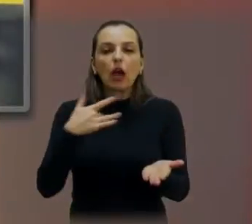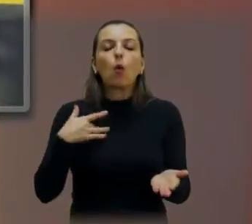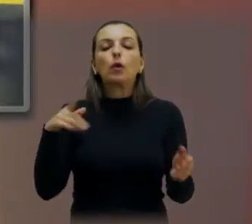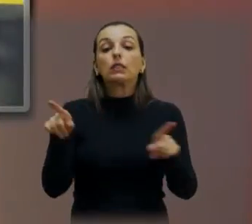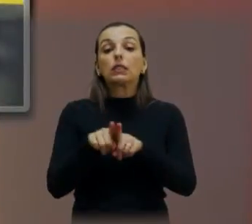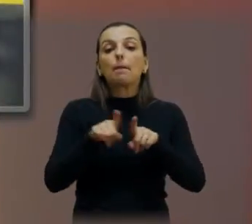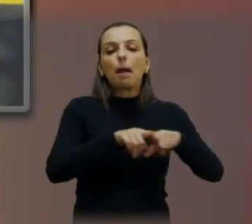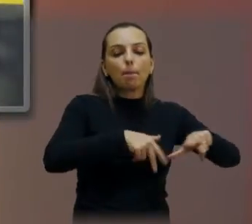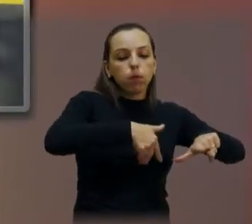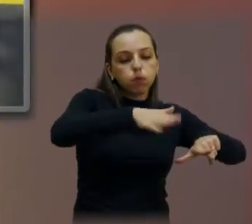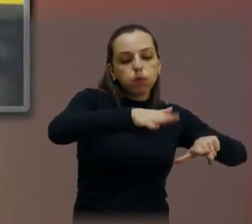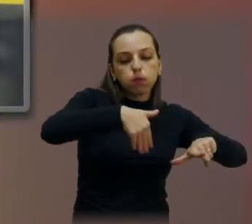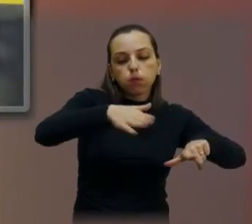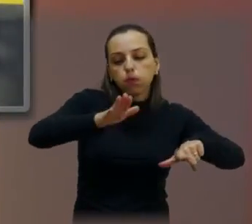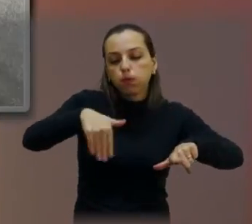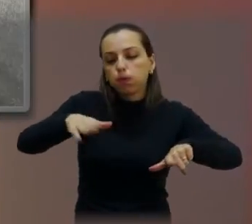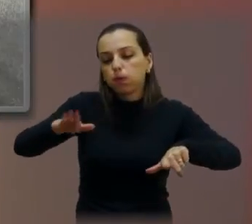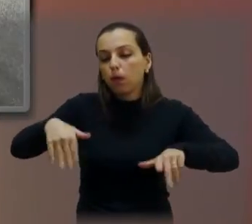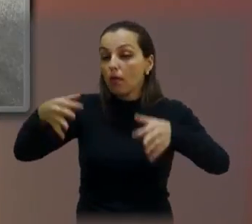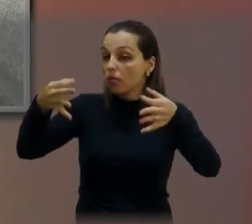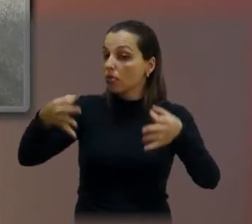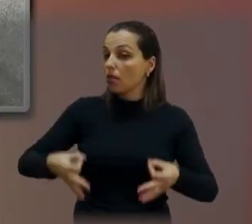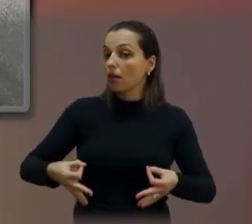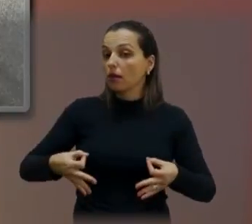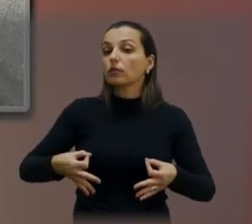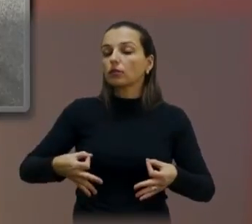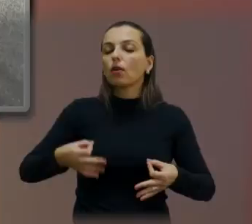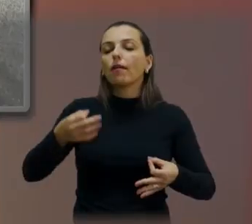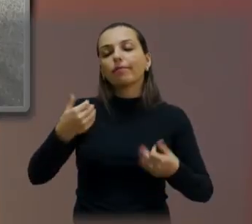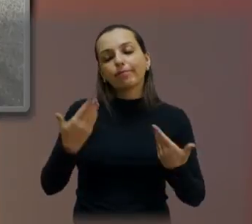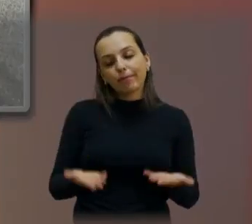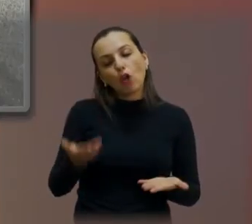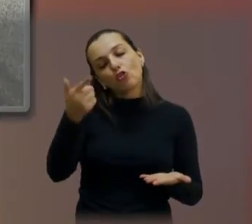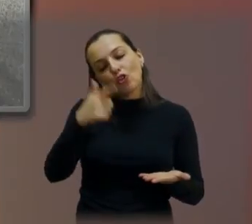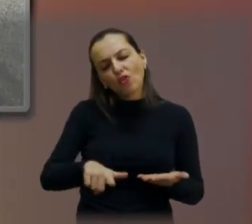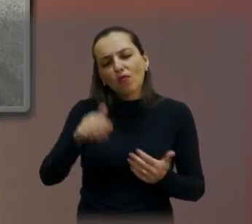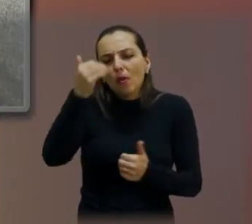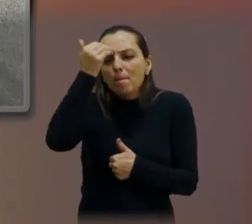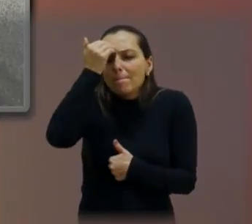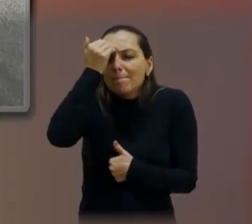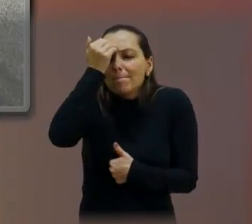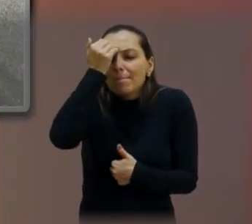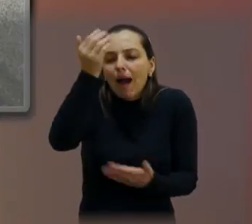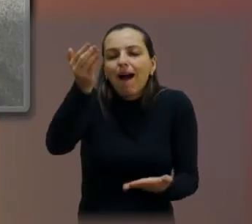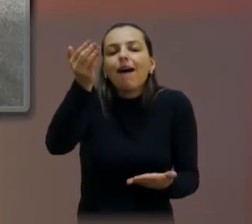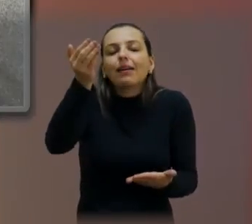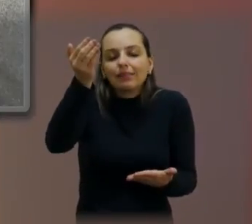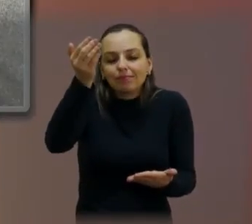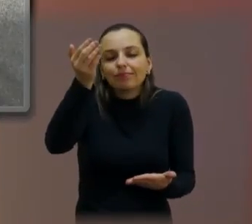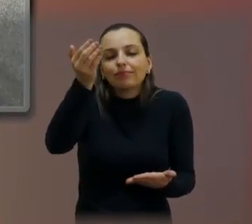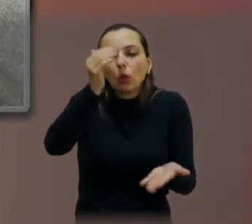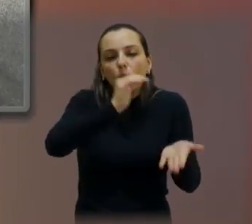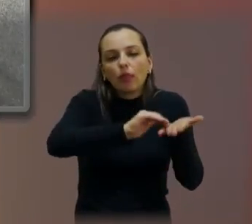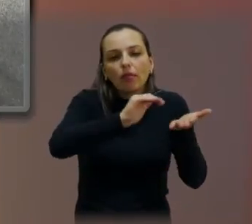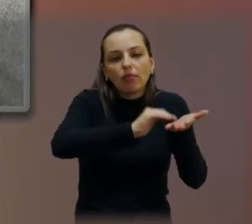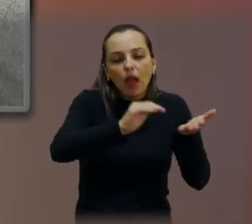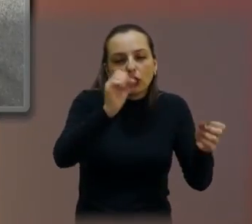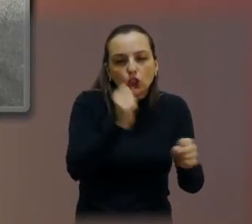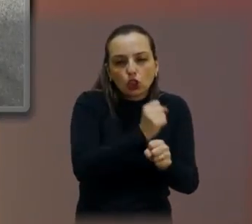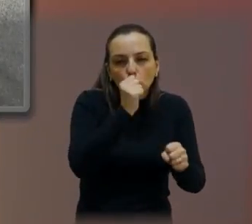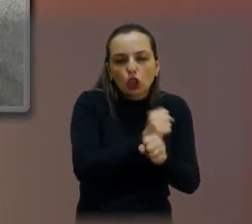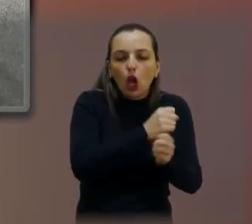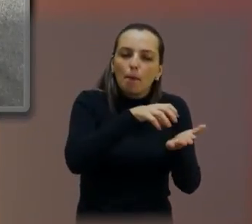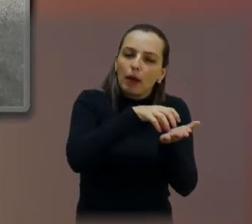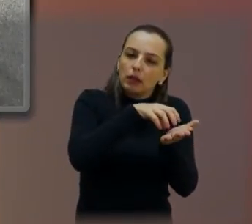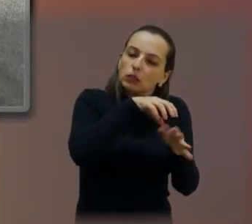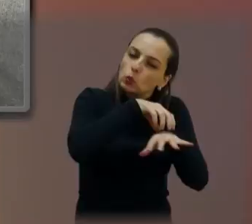foi reforçada toda a sinalização. Então, mais uma vez, muitíssimo obrigada aí, Nilson Carneiro, todo mundo que dá uma